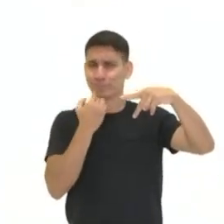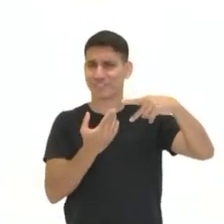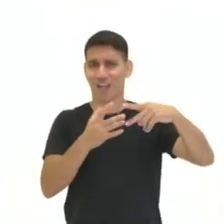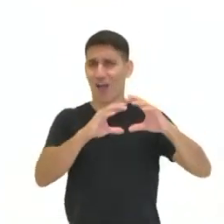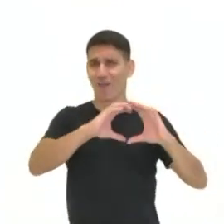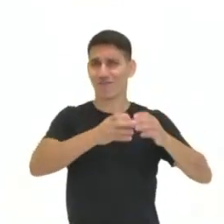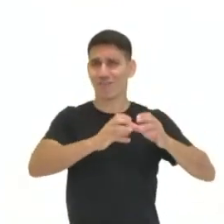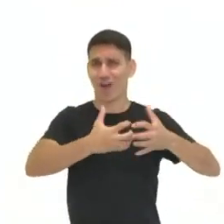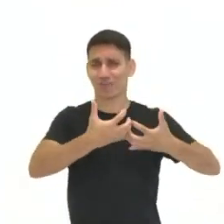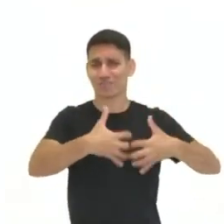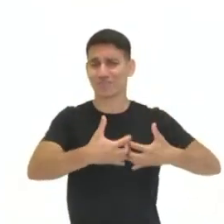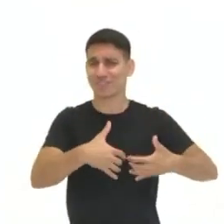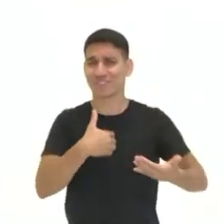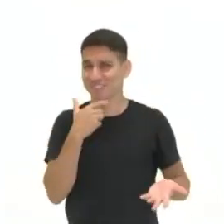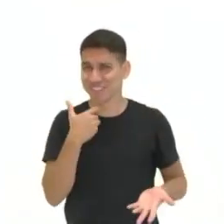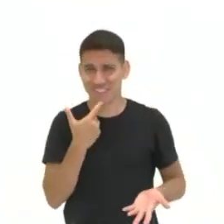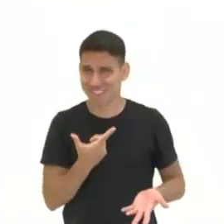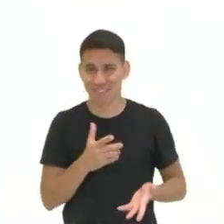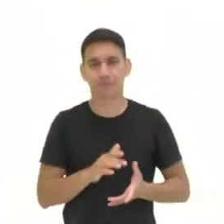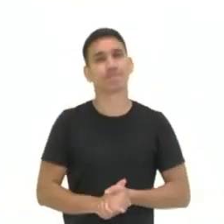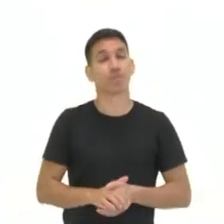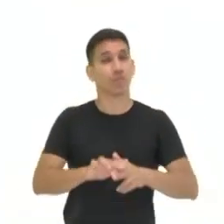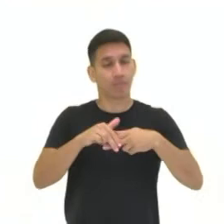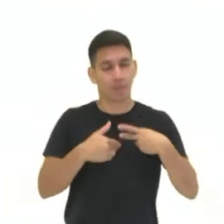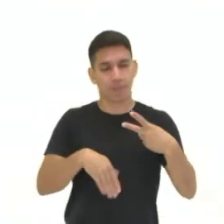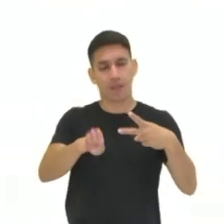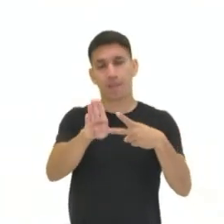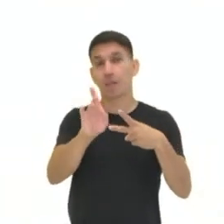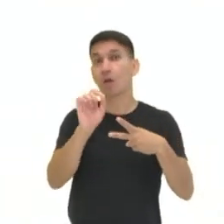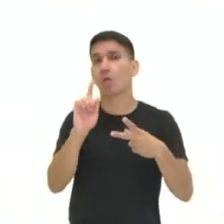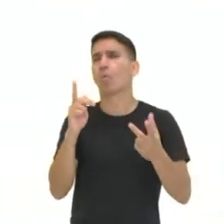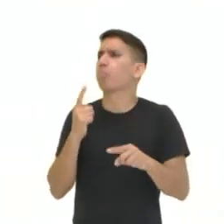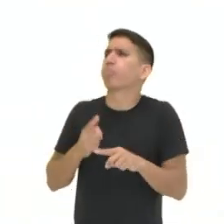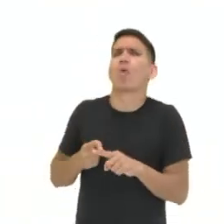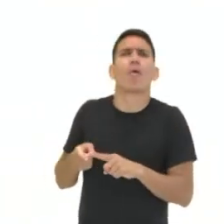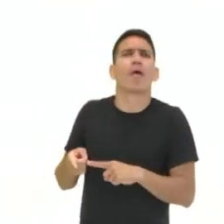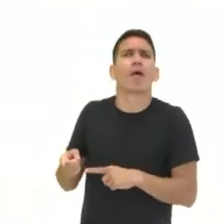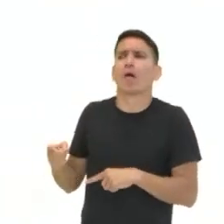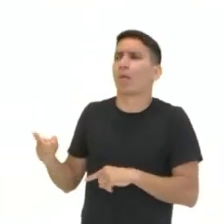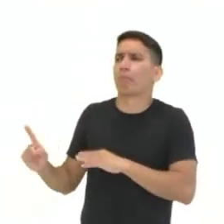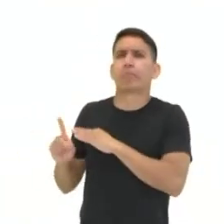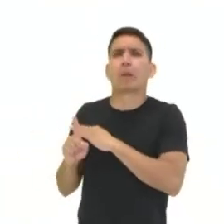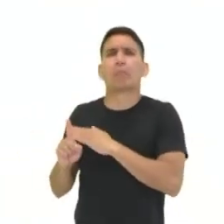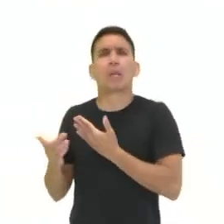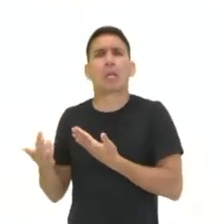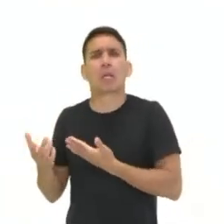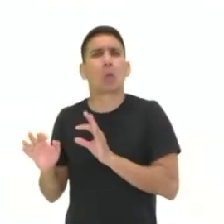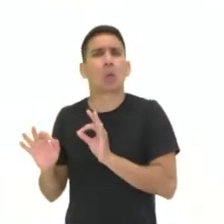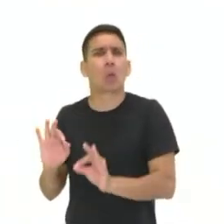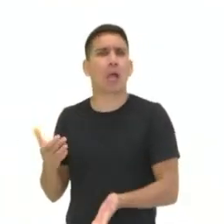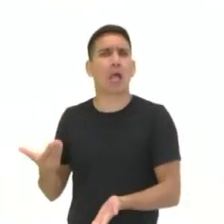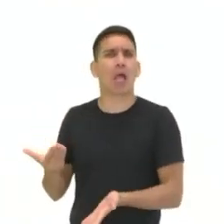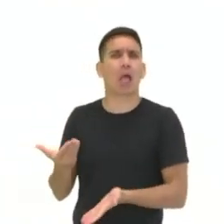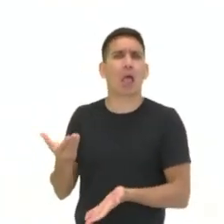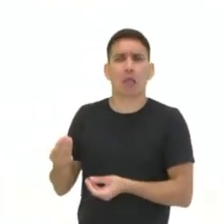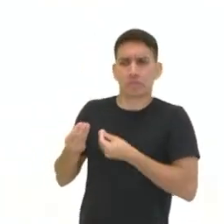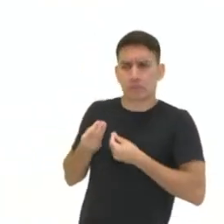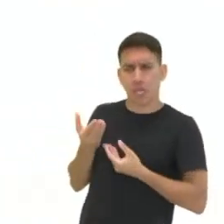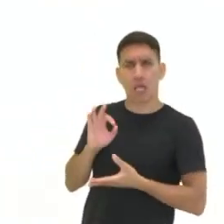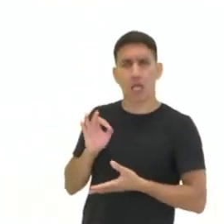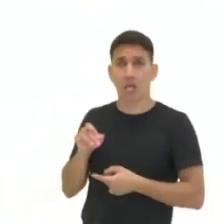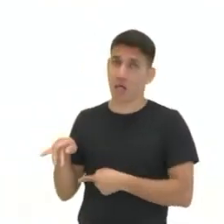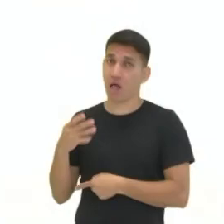atende a expectativa dele enquanto consumidor. E na letra B, porque ele não foi atendido pela vendedora, a atendente afirma que o código